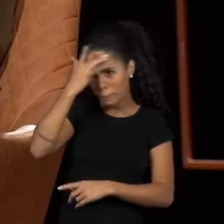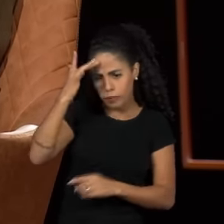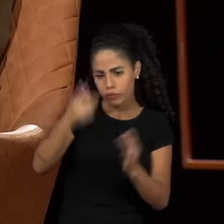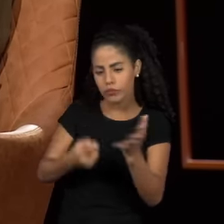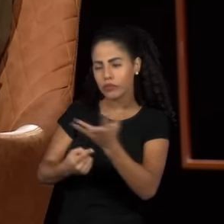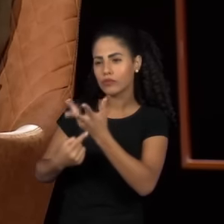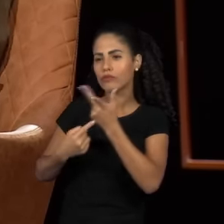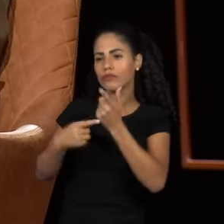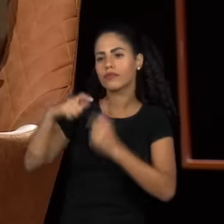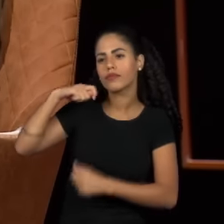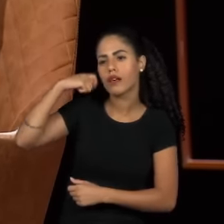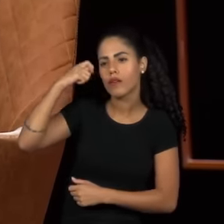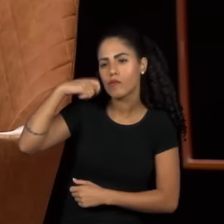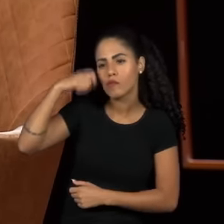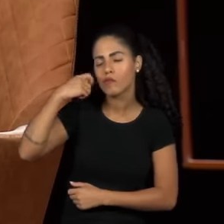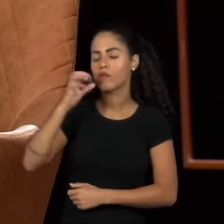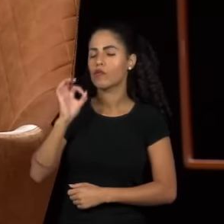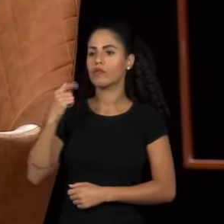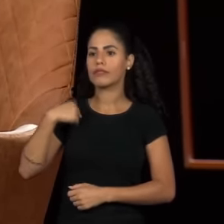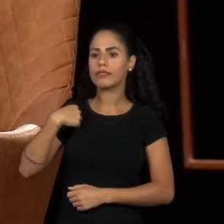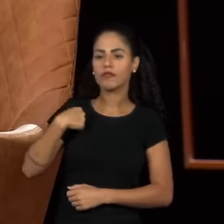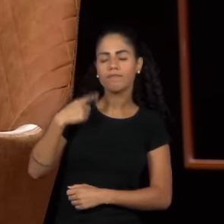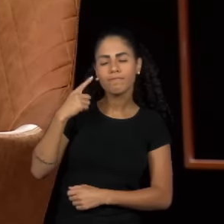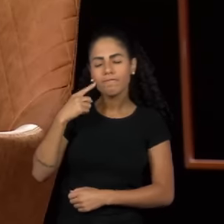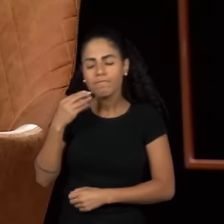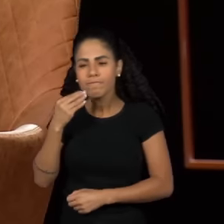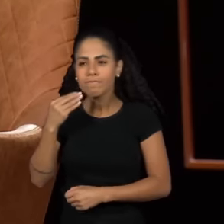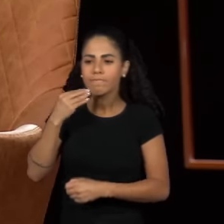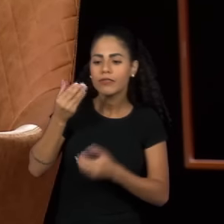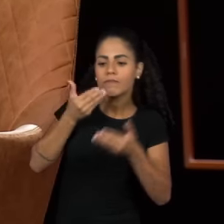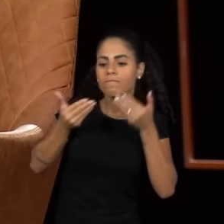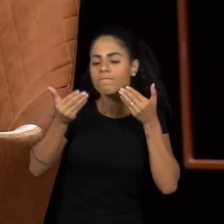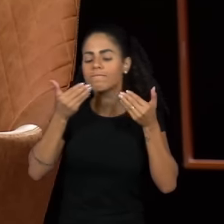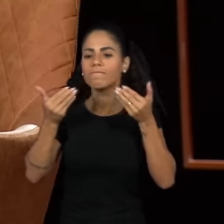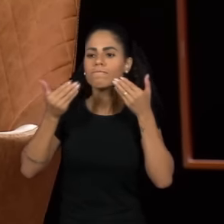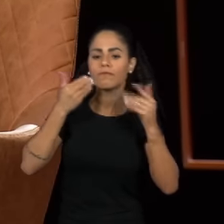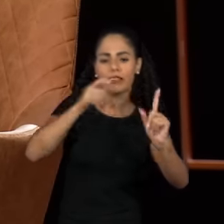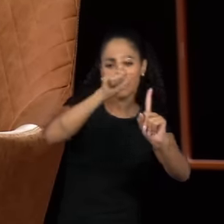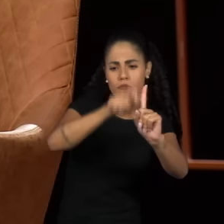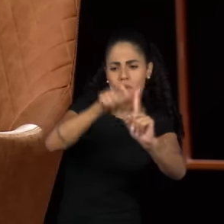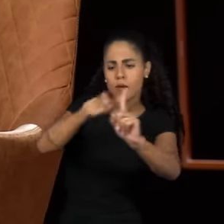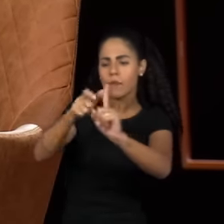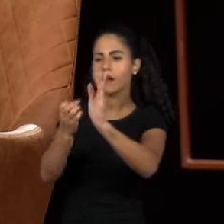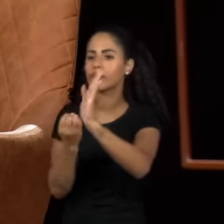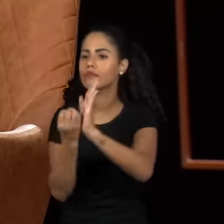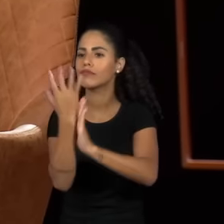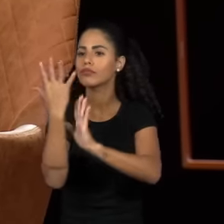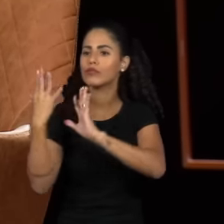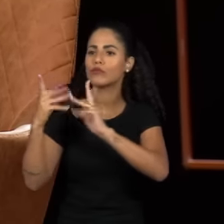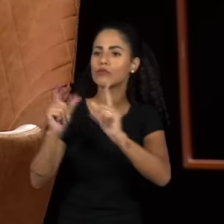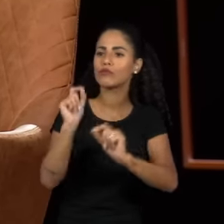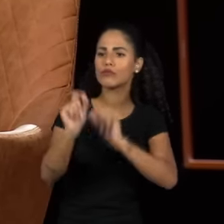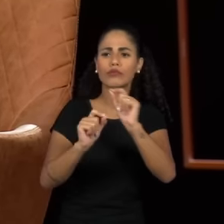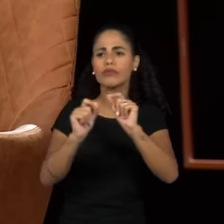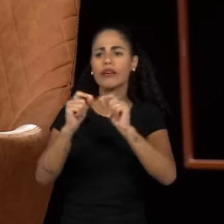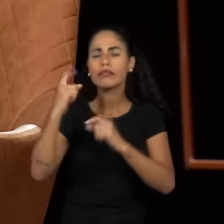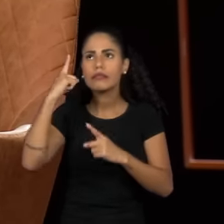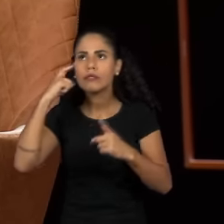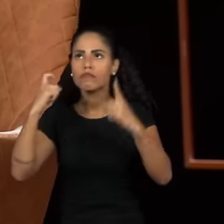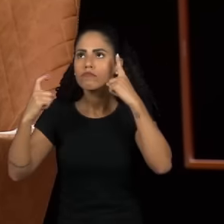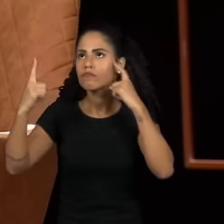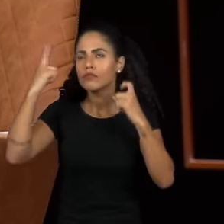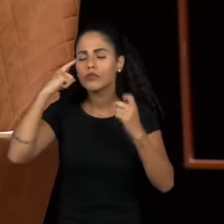artista, quando está desenvolvendo a construção, trabalhar com a criatividade, né? Quando a gente pergunta o que é criatividade, ninguém sabe o que é,